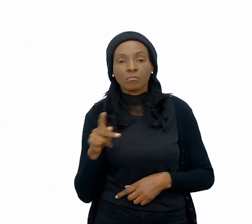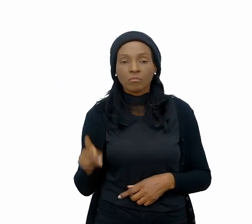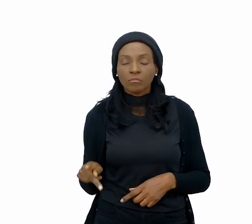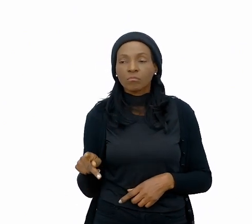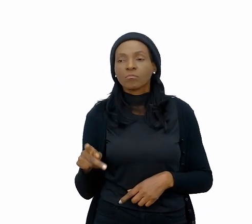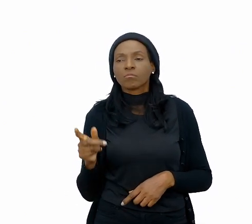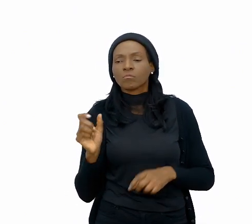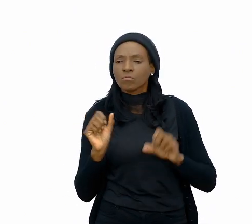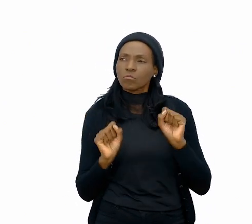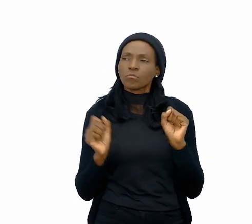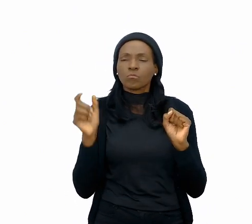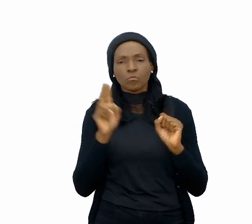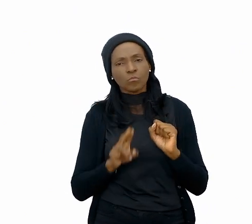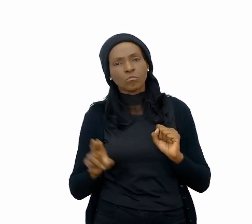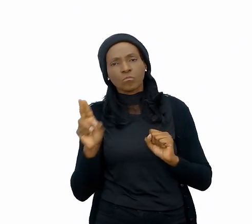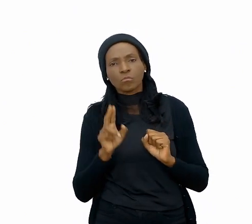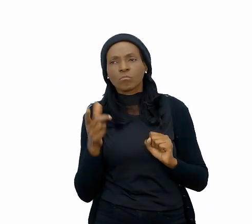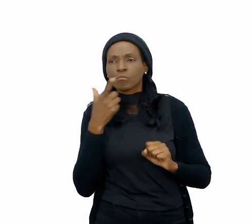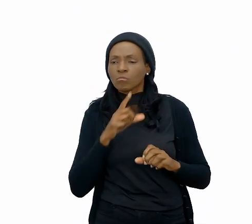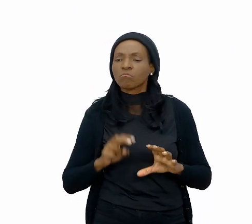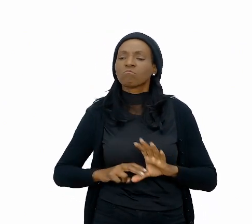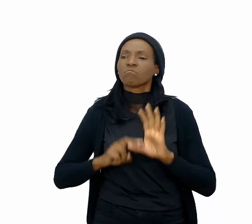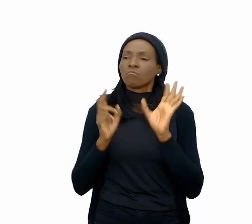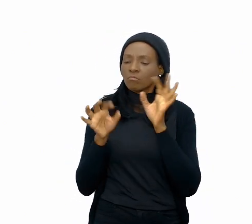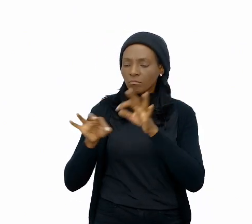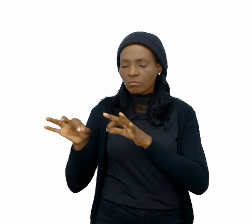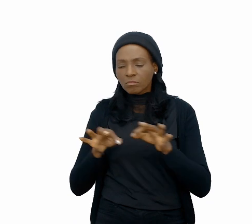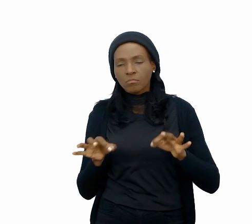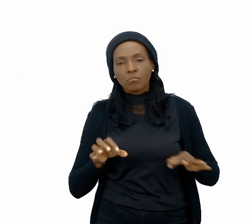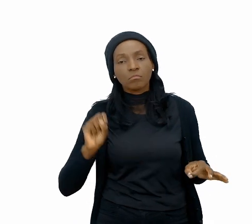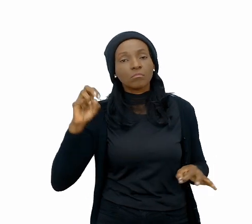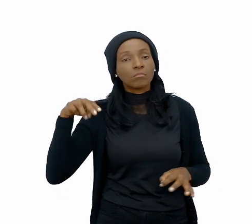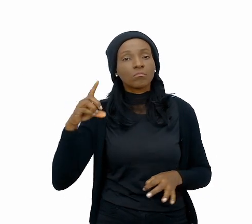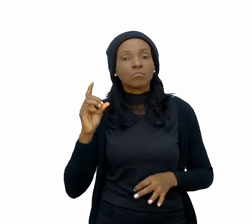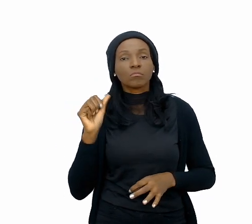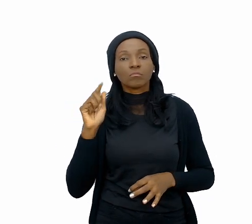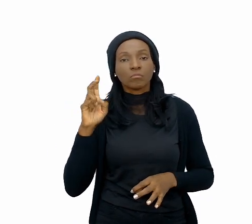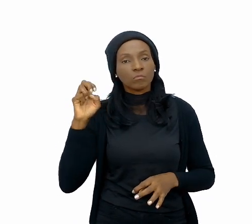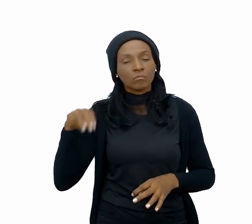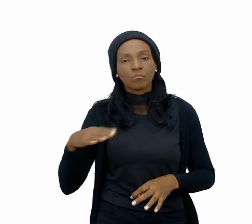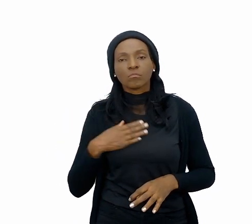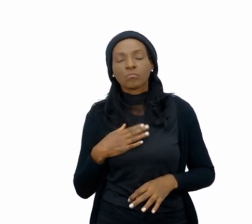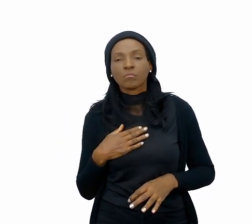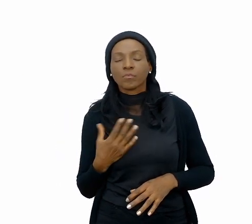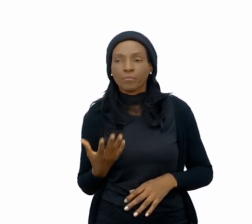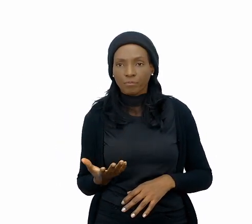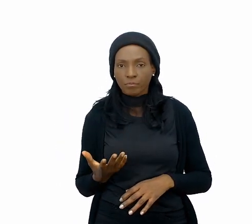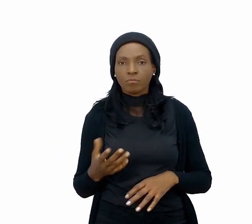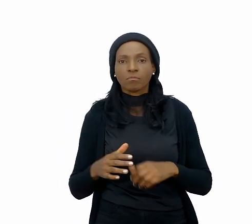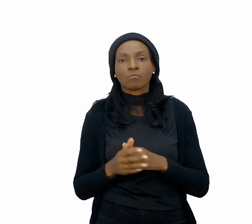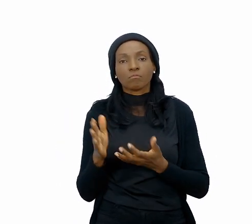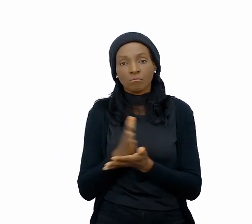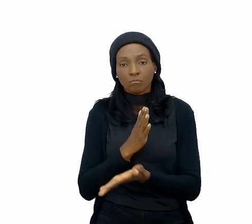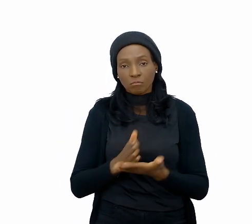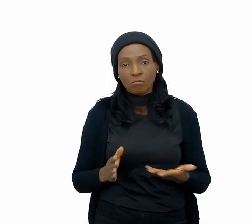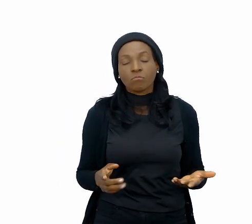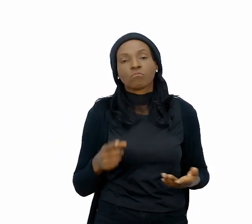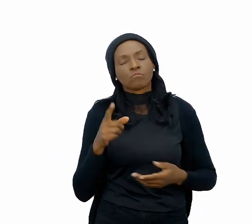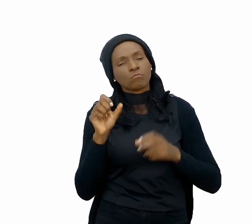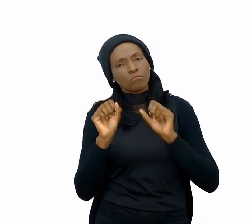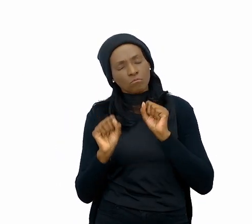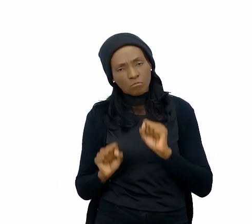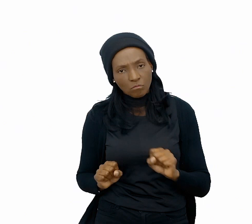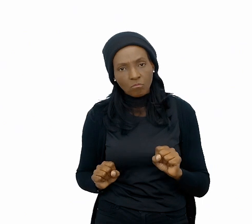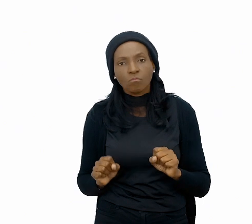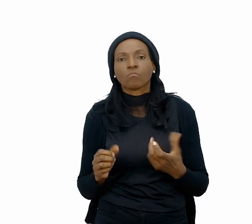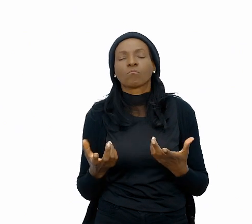pode utilizar para ter autonomia para elaborar a sua própria sondagem, né? E alguns de vocês podem estar